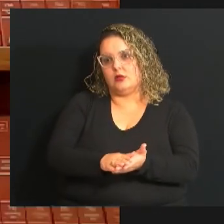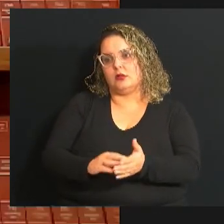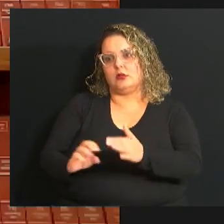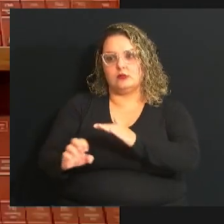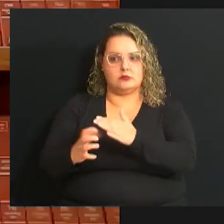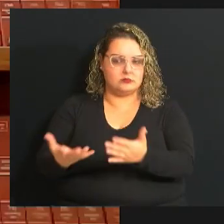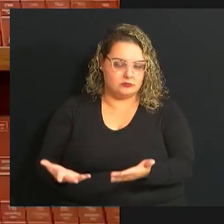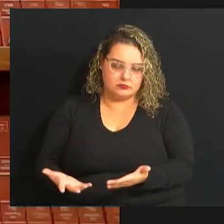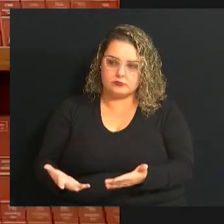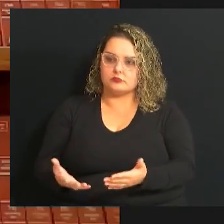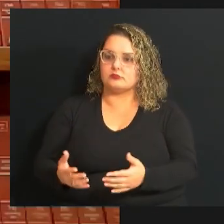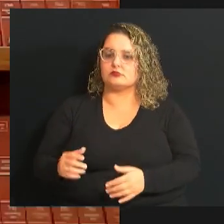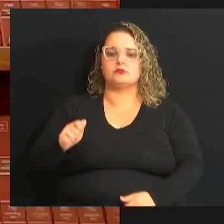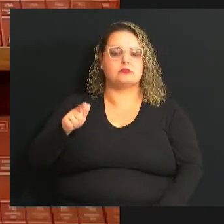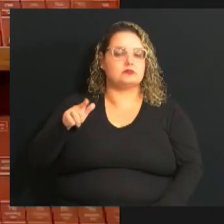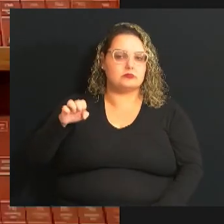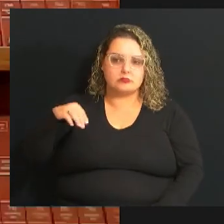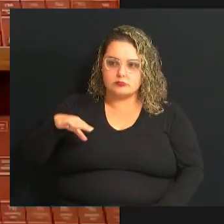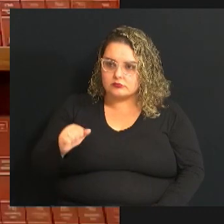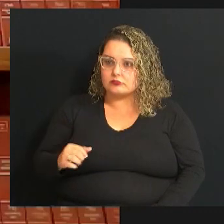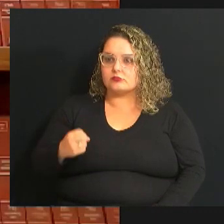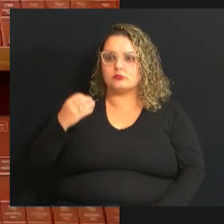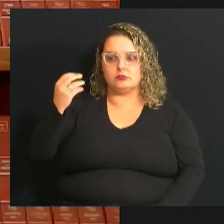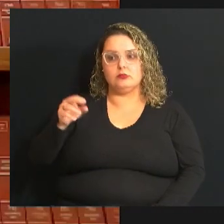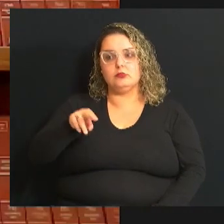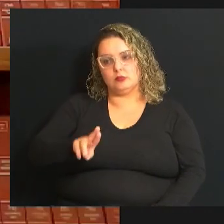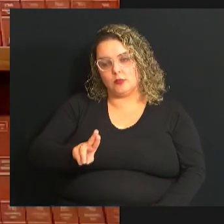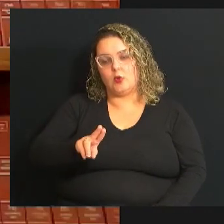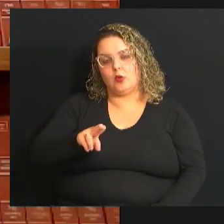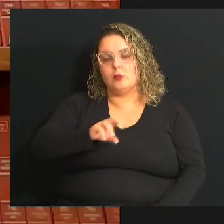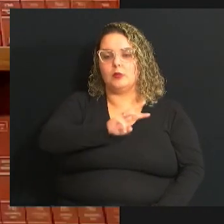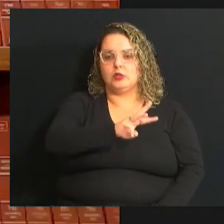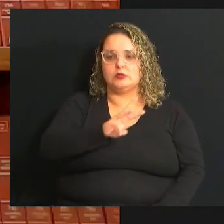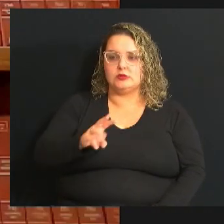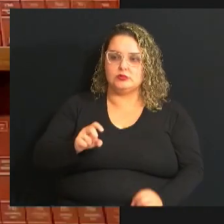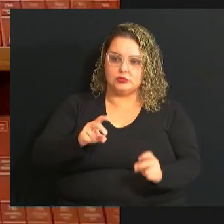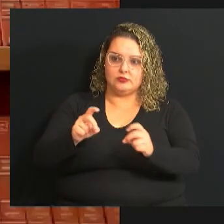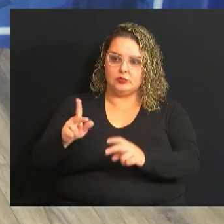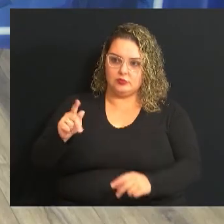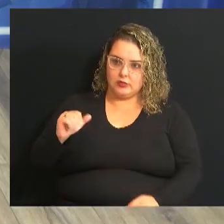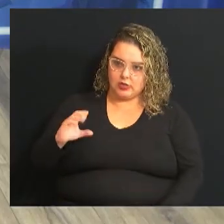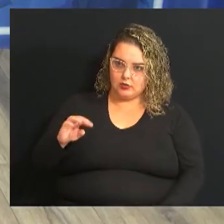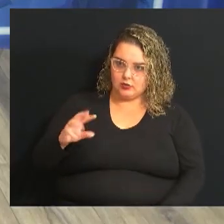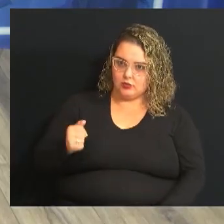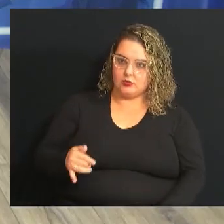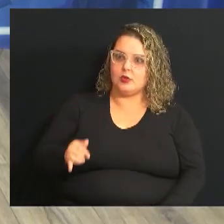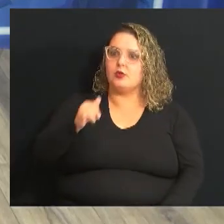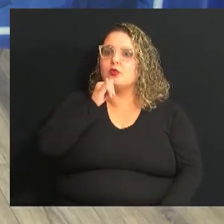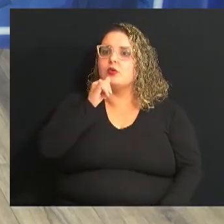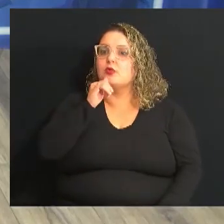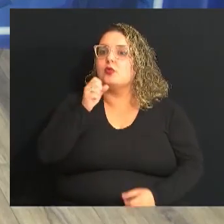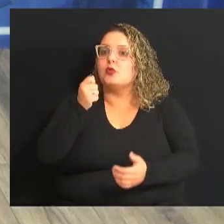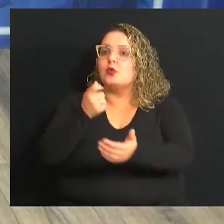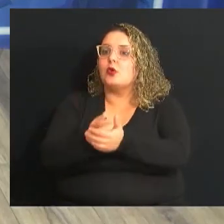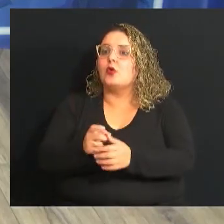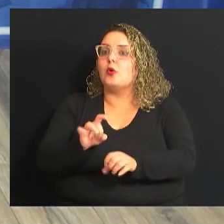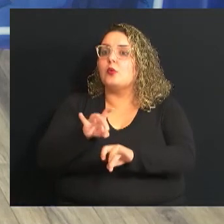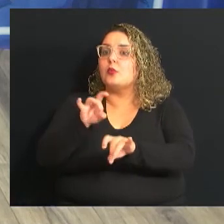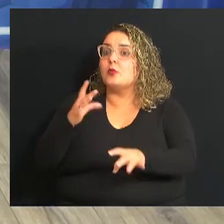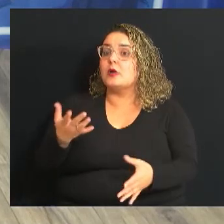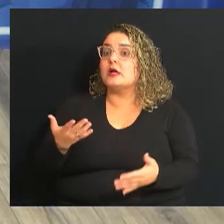para que eles potencializem e te induzam a fazer compras também de outros produtos que